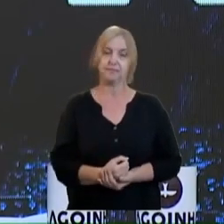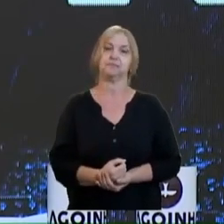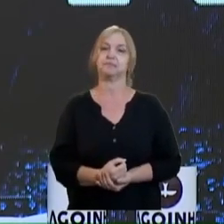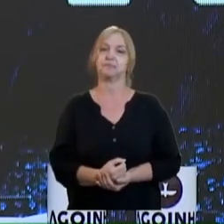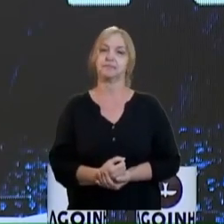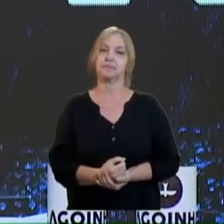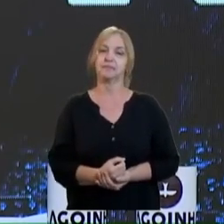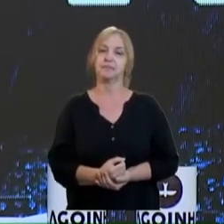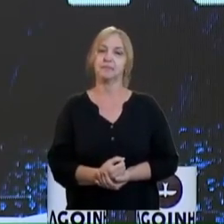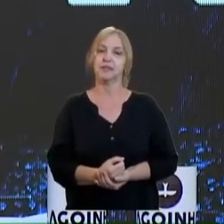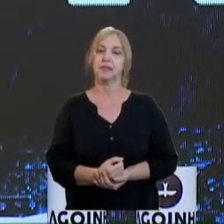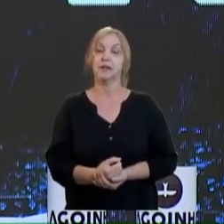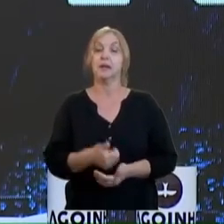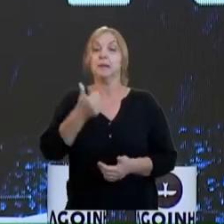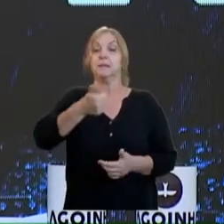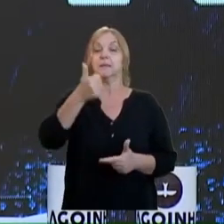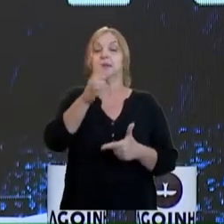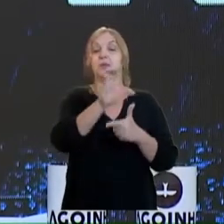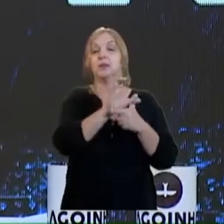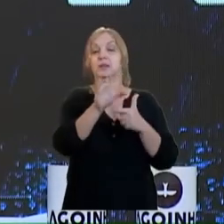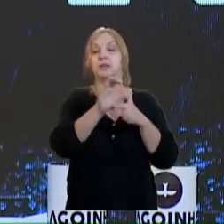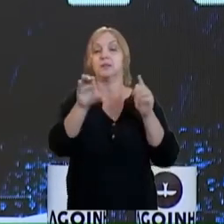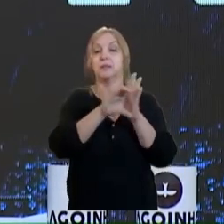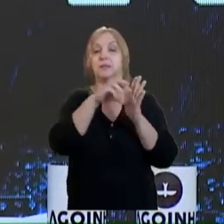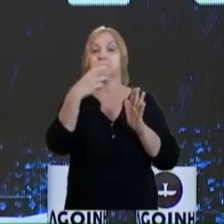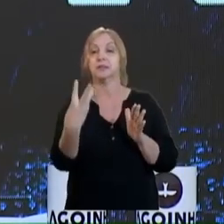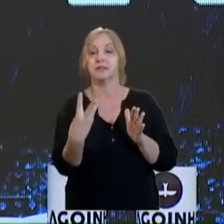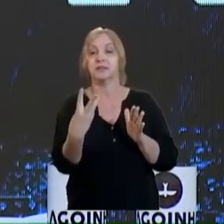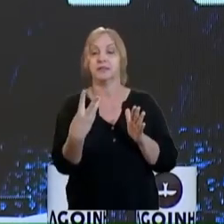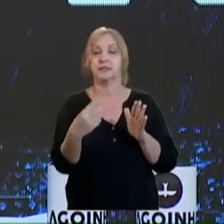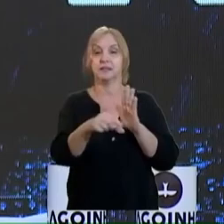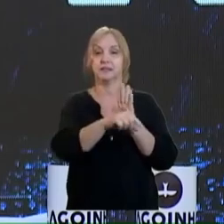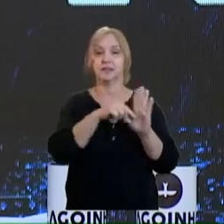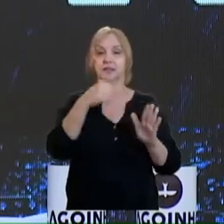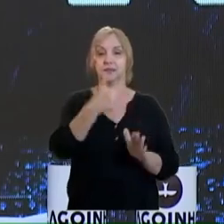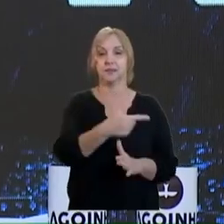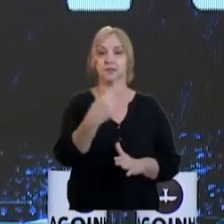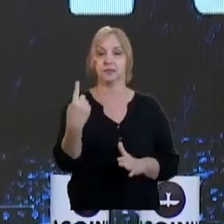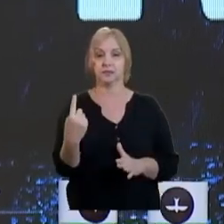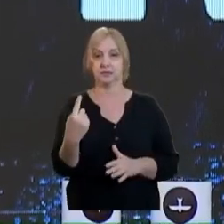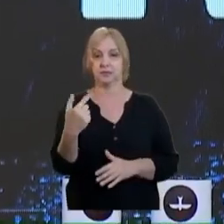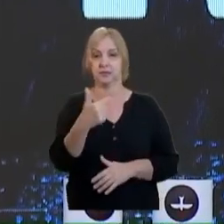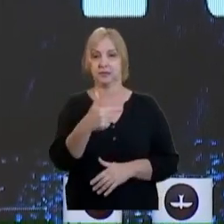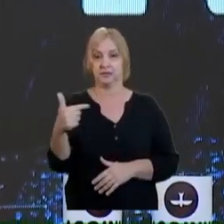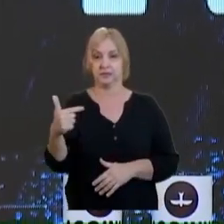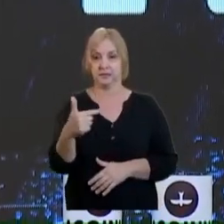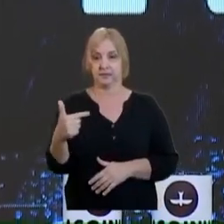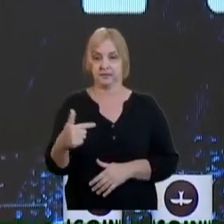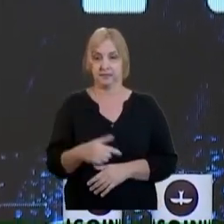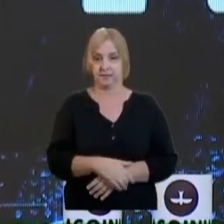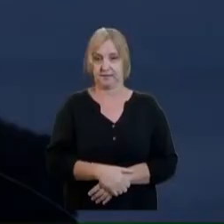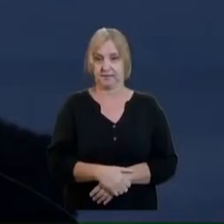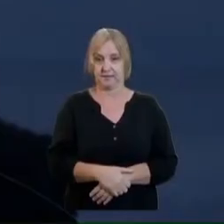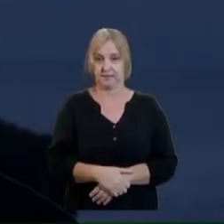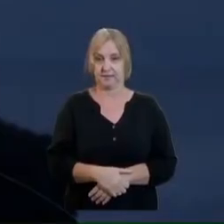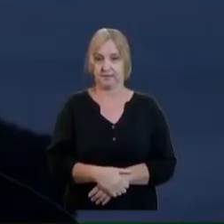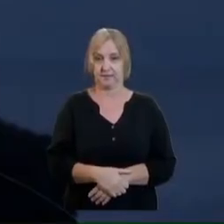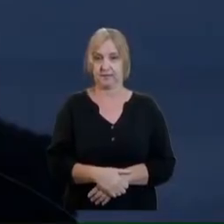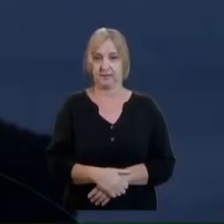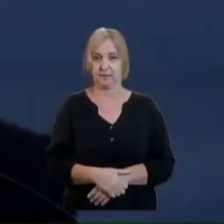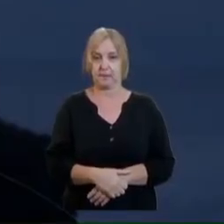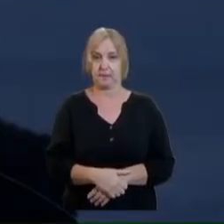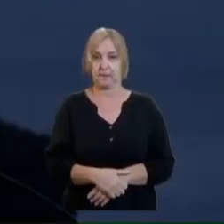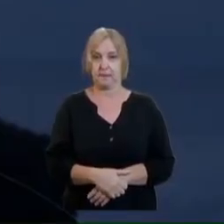3. 1 Coríntios, capítulo 3, verso 21 e 22.